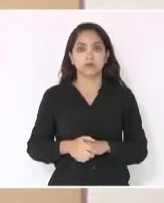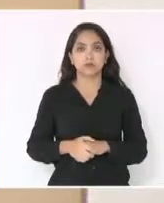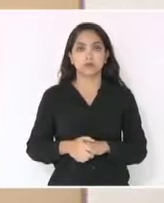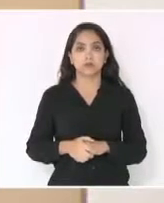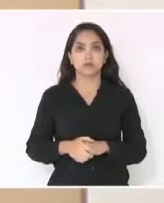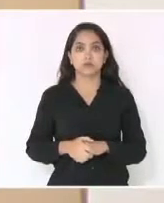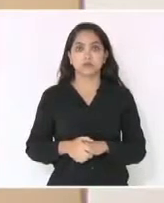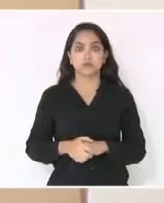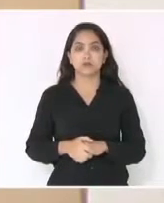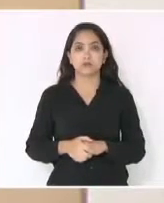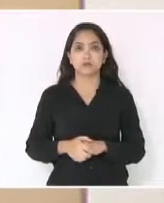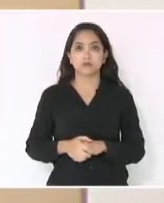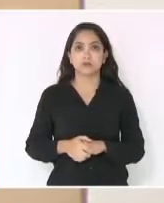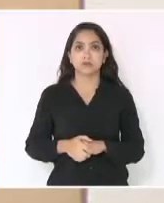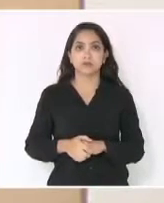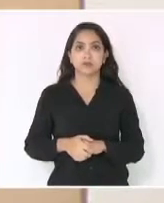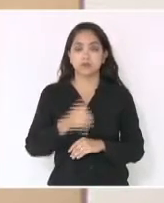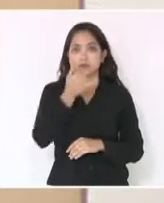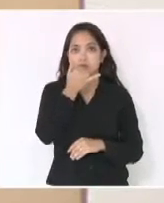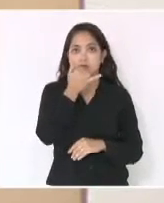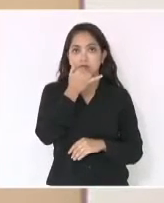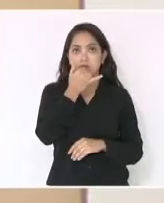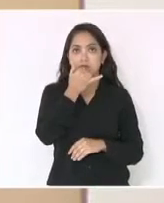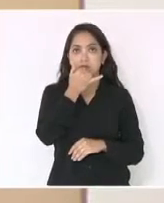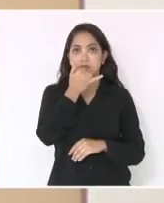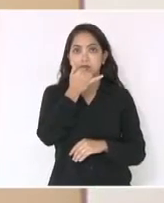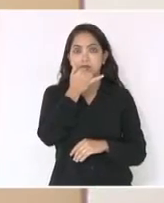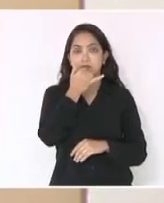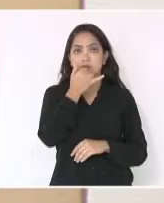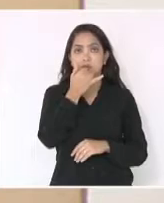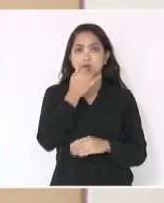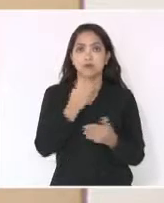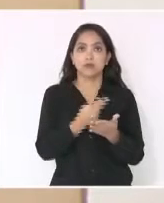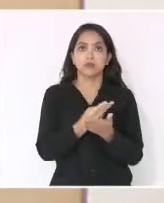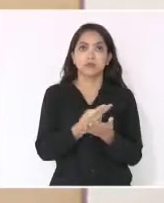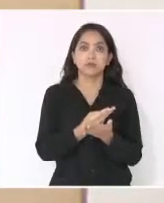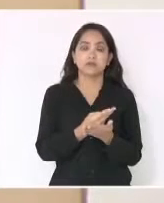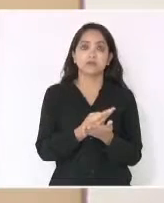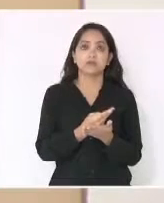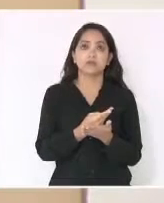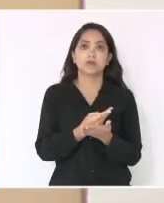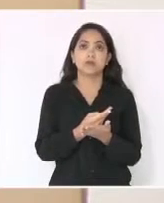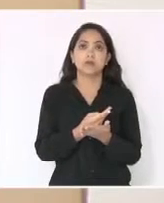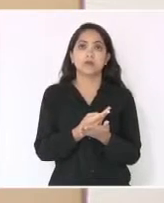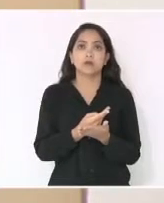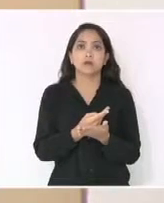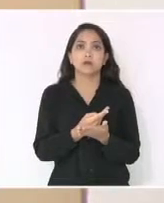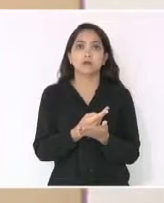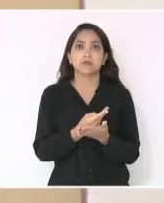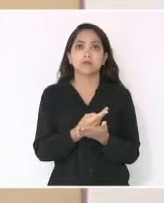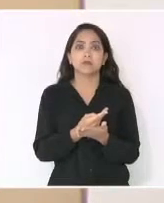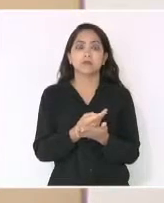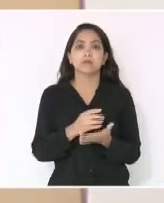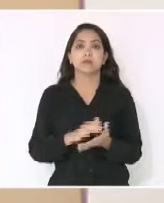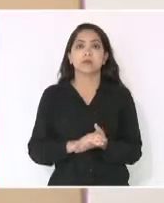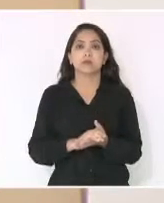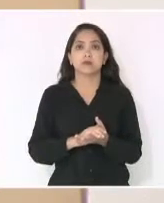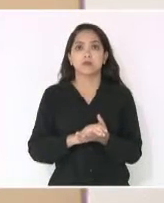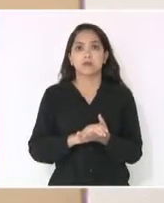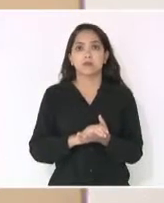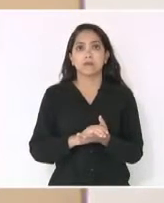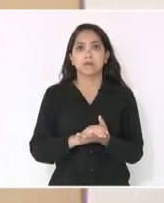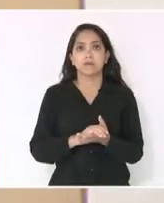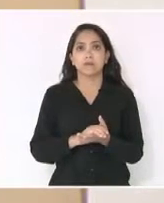a desculpa nós vamos mostrar na sessão da manhã vamos